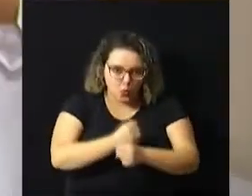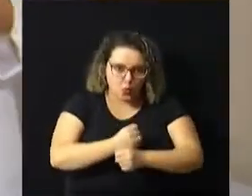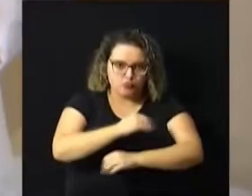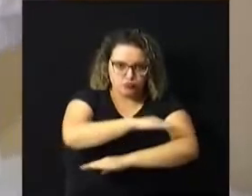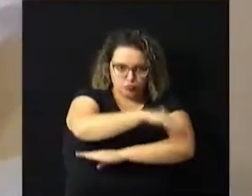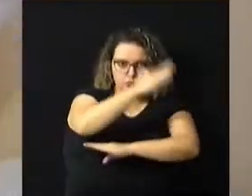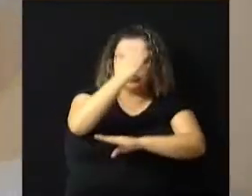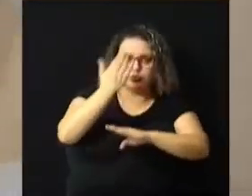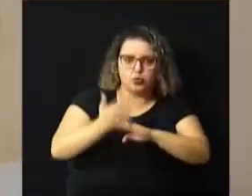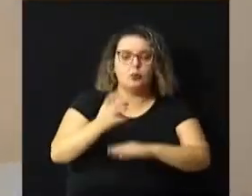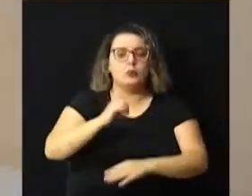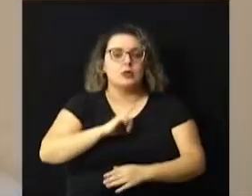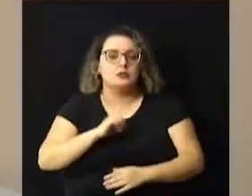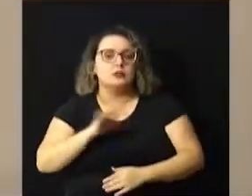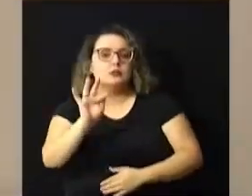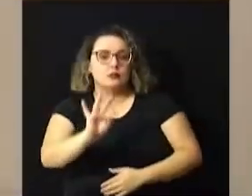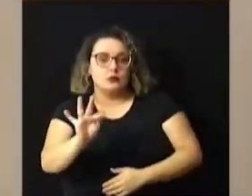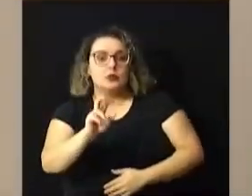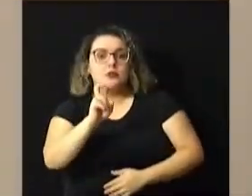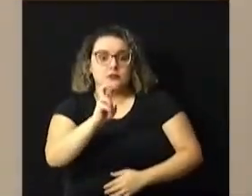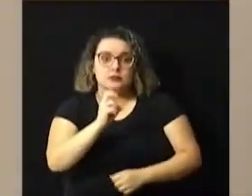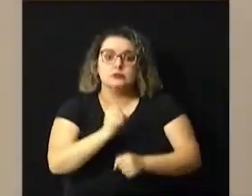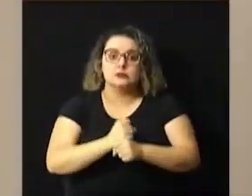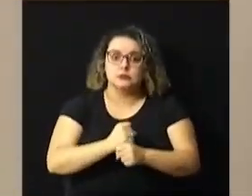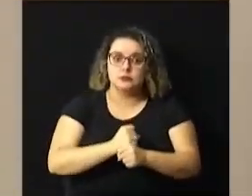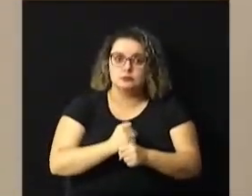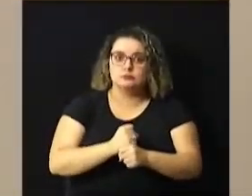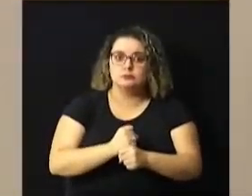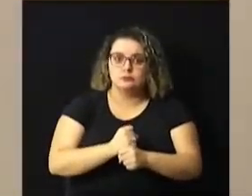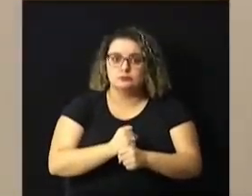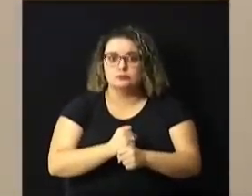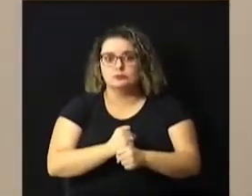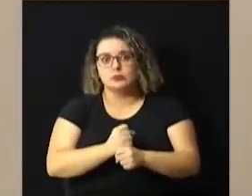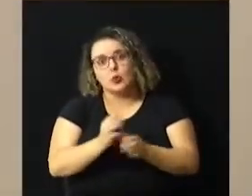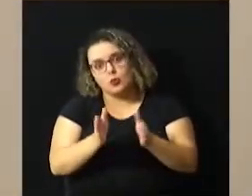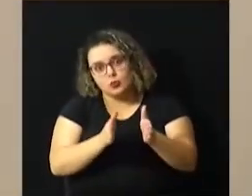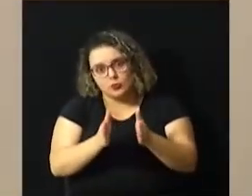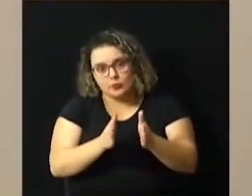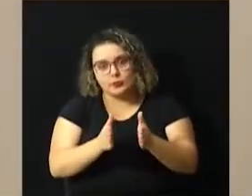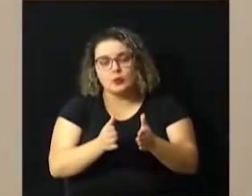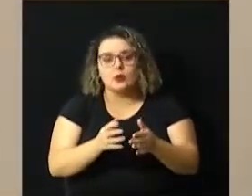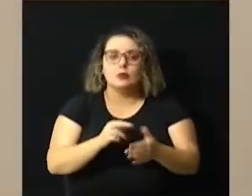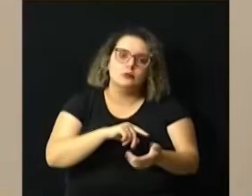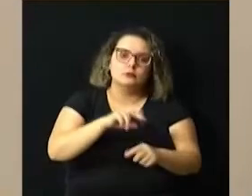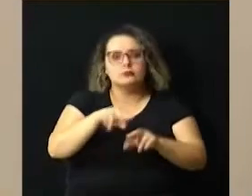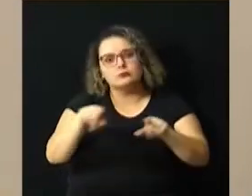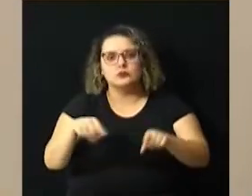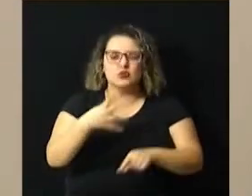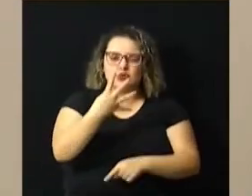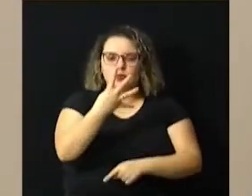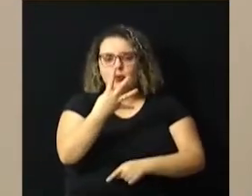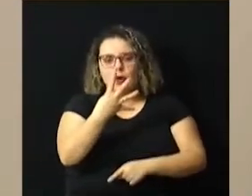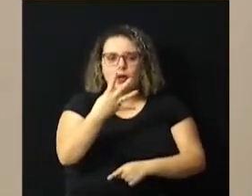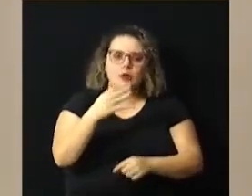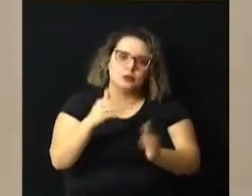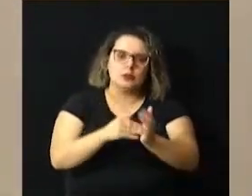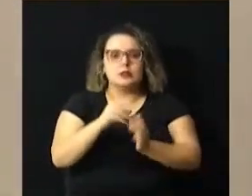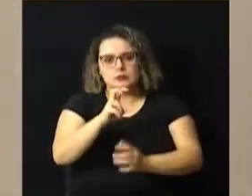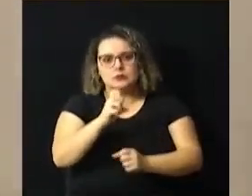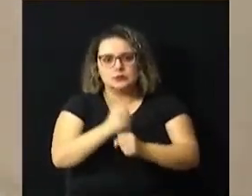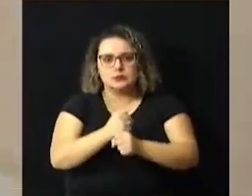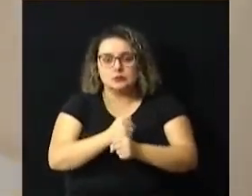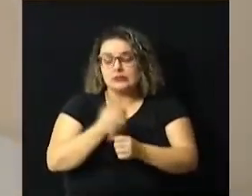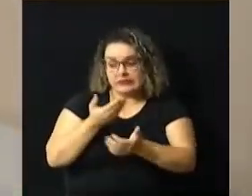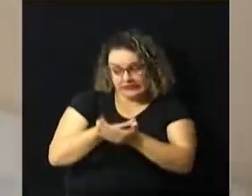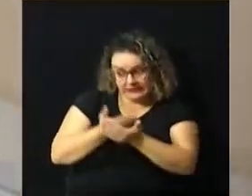período integral, mas tem faculdades que são em 5, que aí já é um período menor. Então varia, de 4 a 5 anos. E tem que estudar